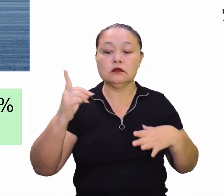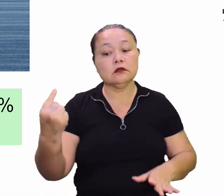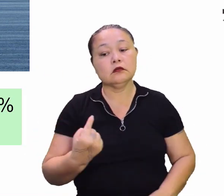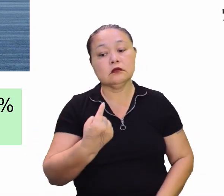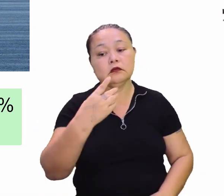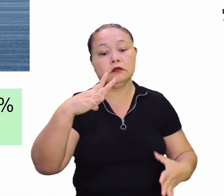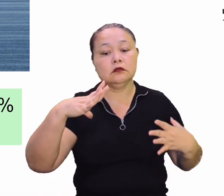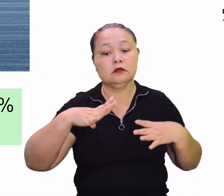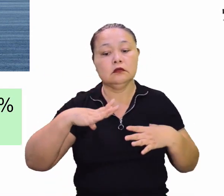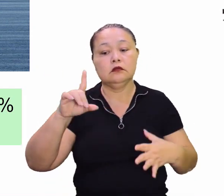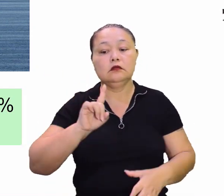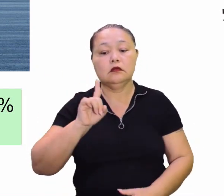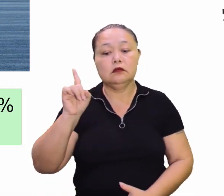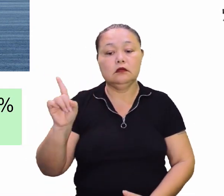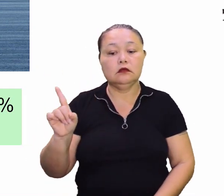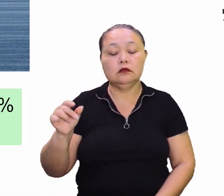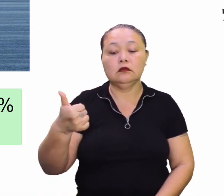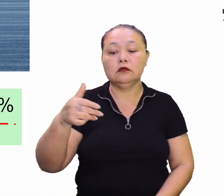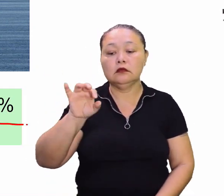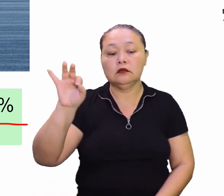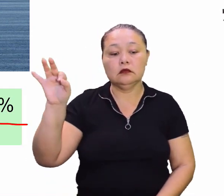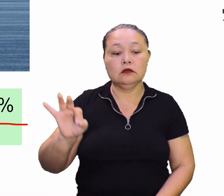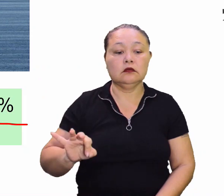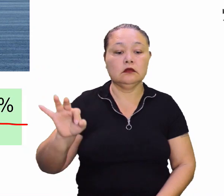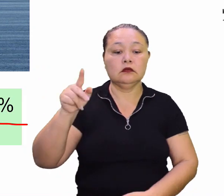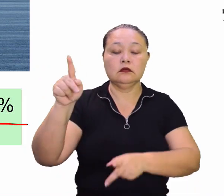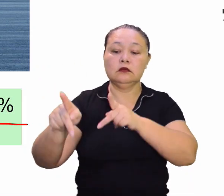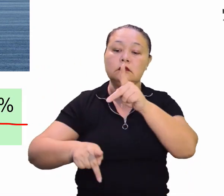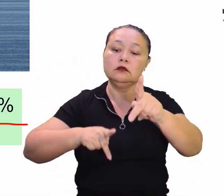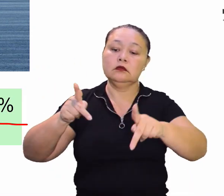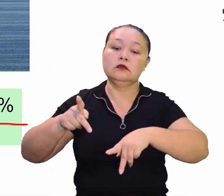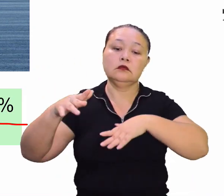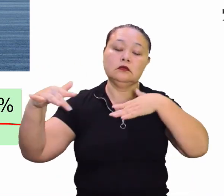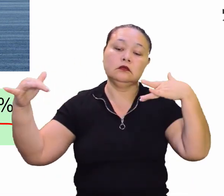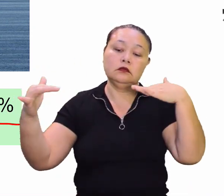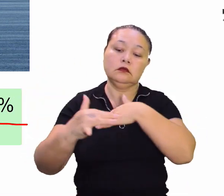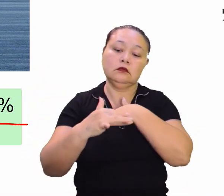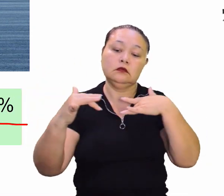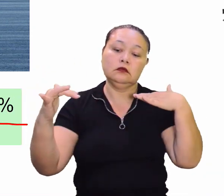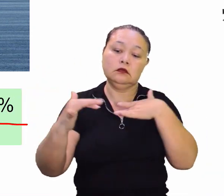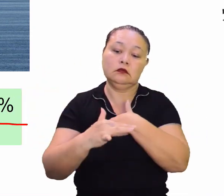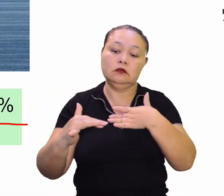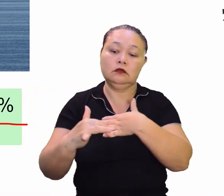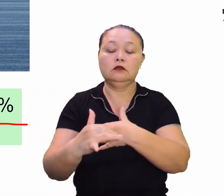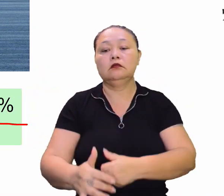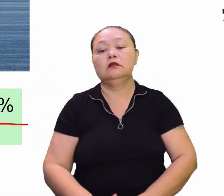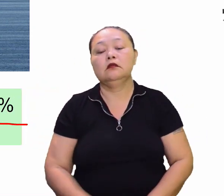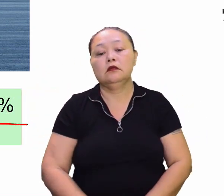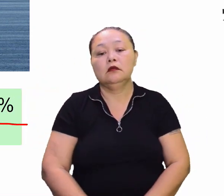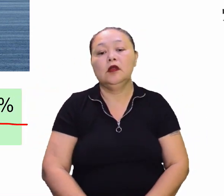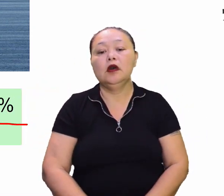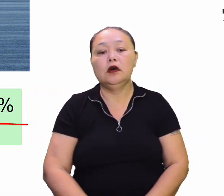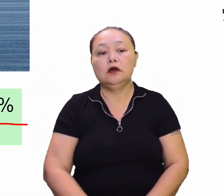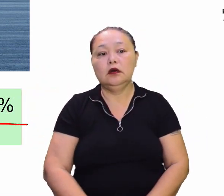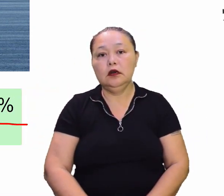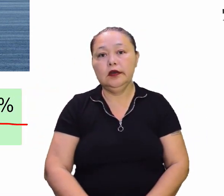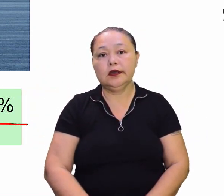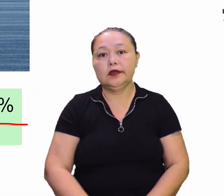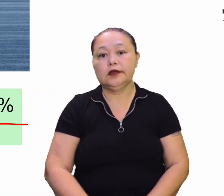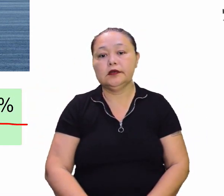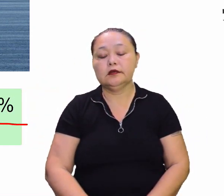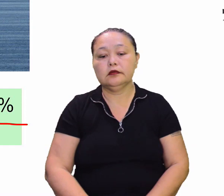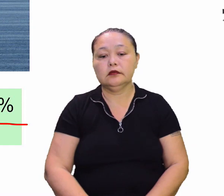cidade, lá tem 100% da sua população urbana.